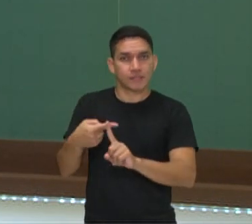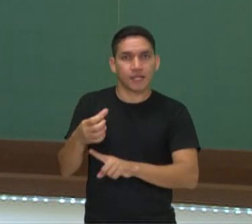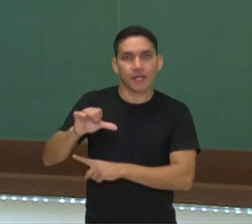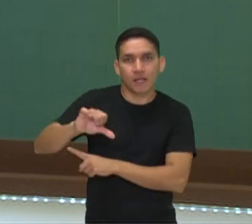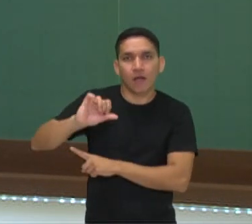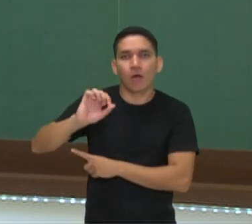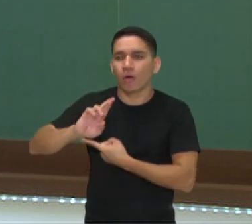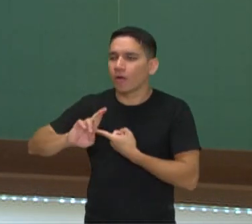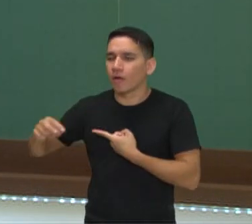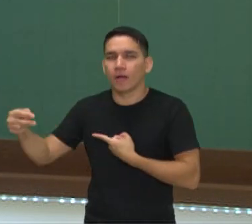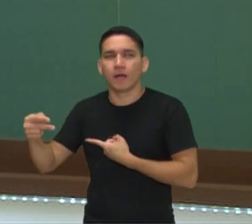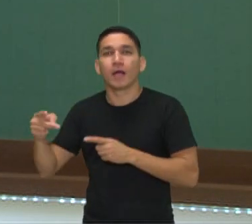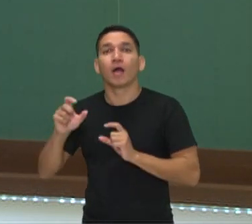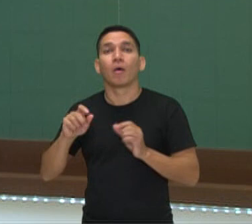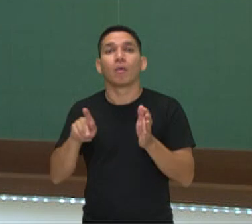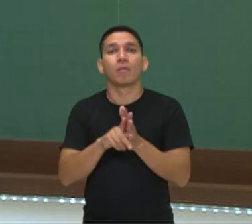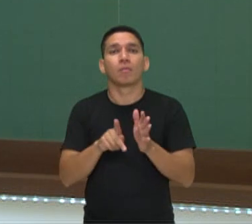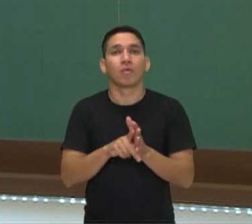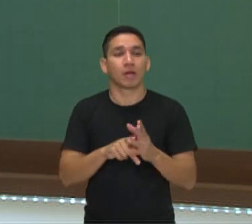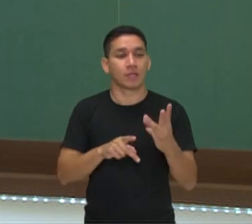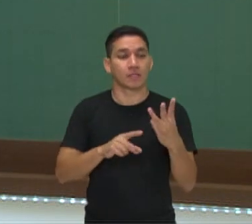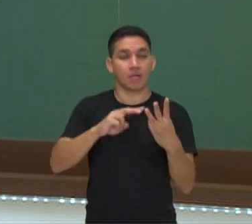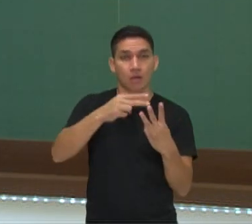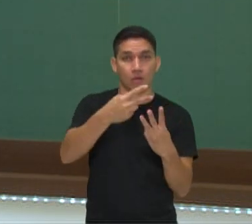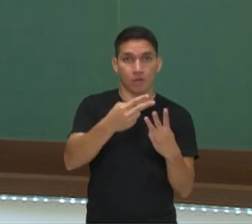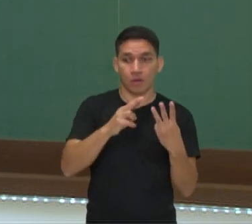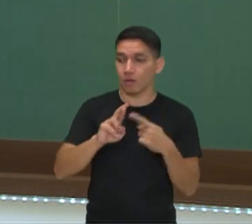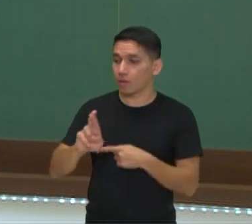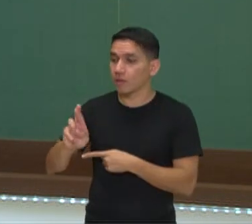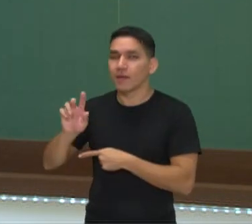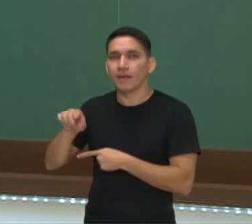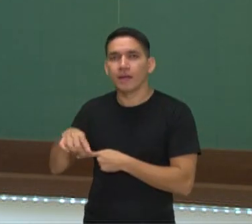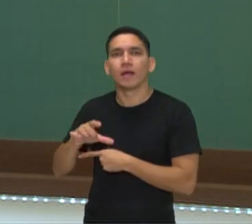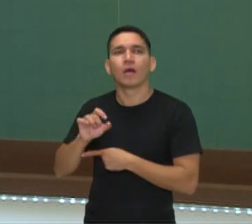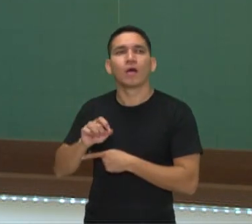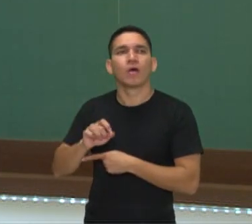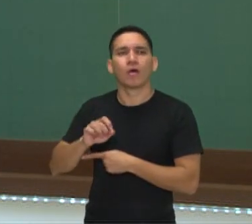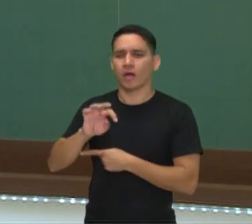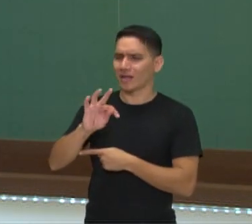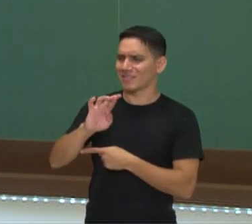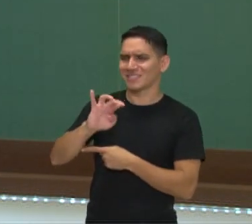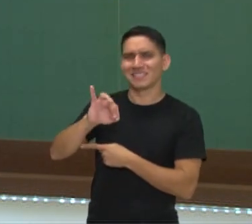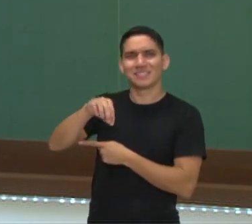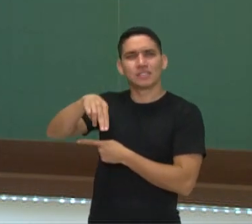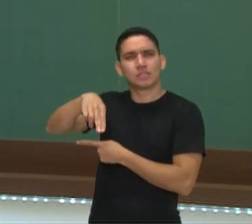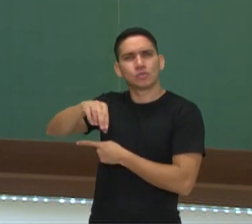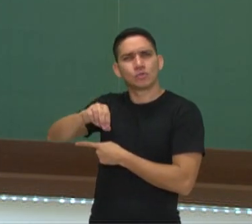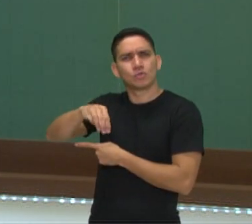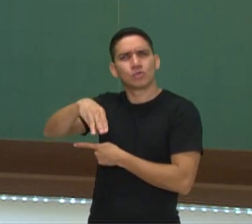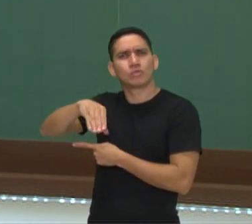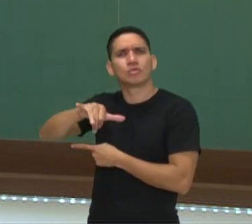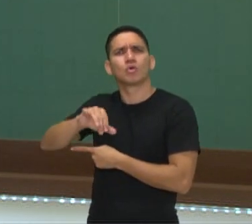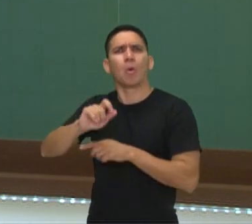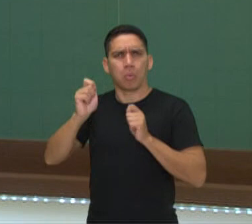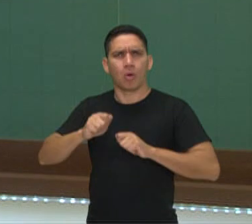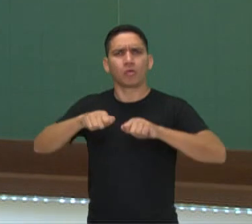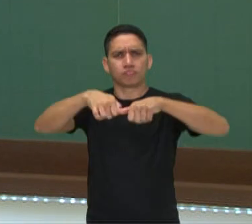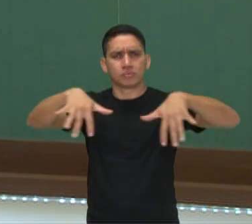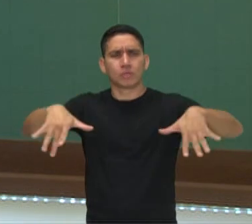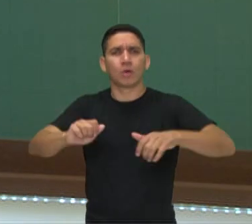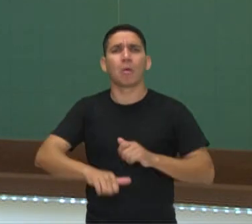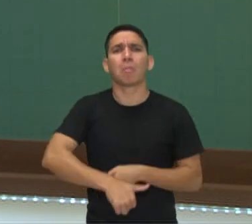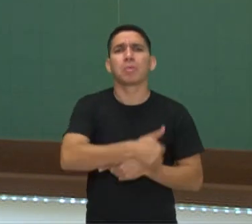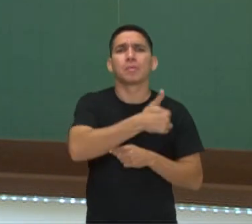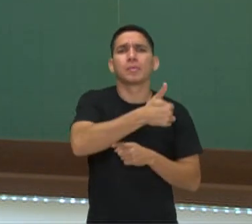que nós somamos o 3² e daí obtemos um trinômio que a gente pode fatorar, onde o primeiro termo é x e